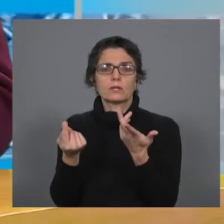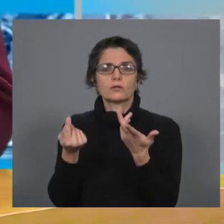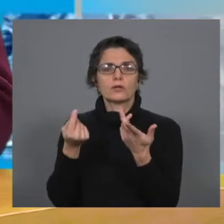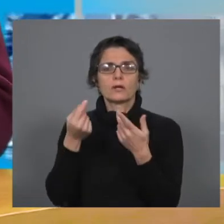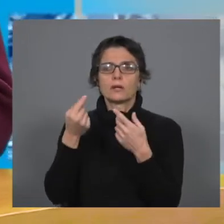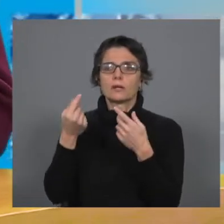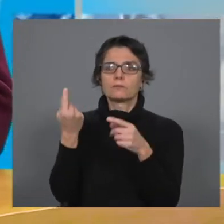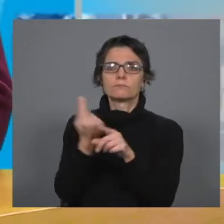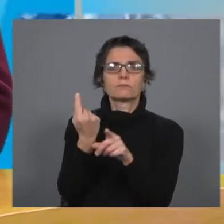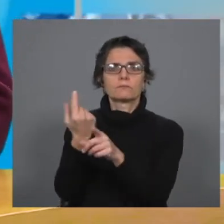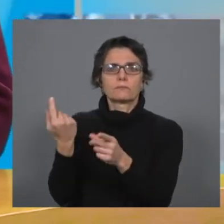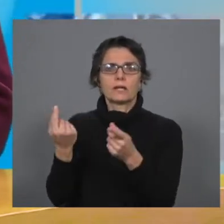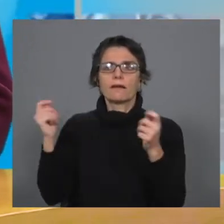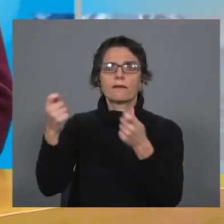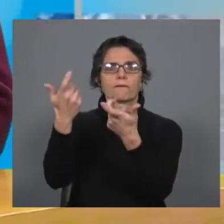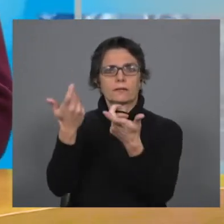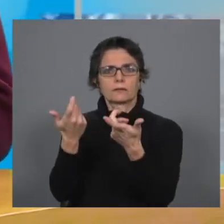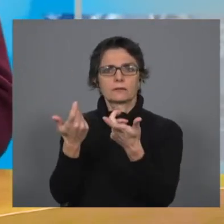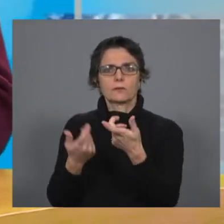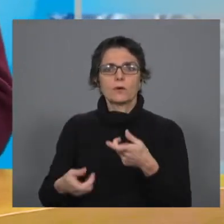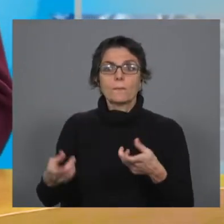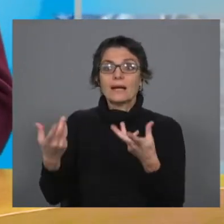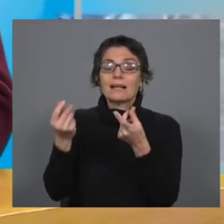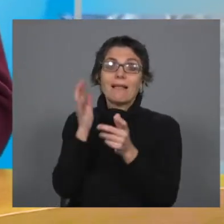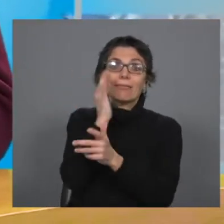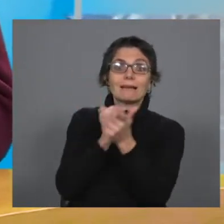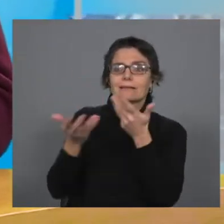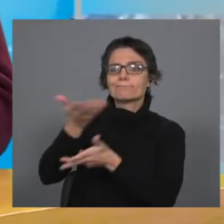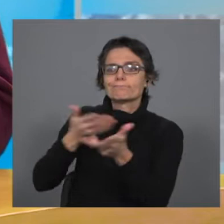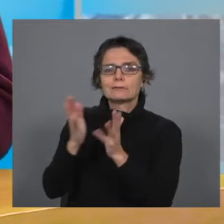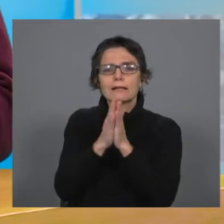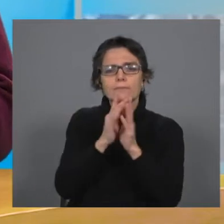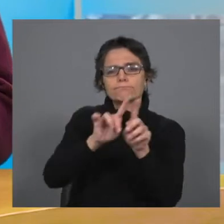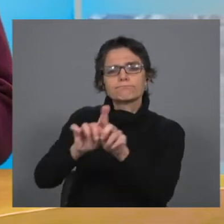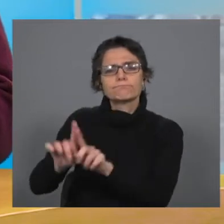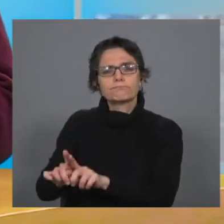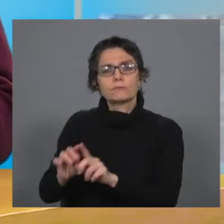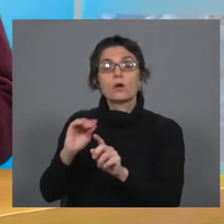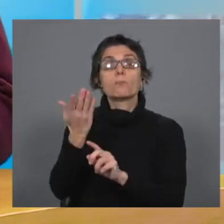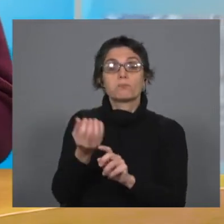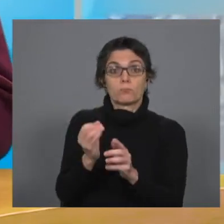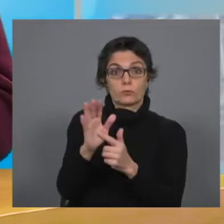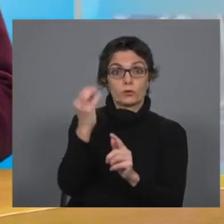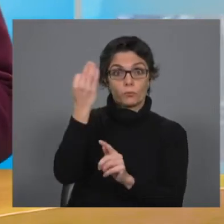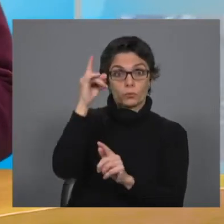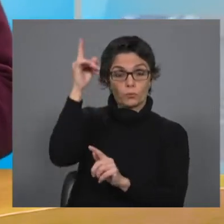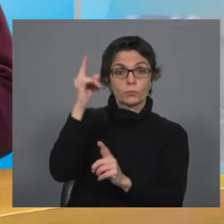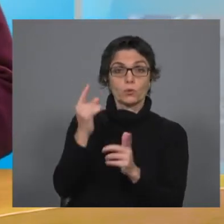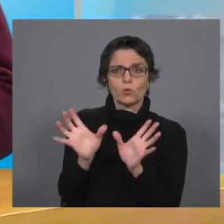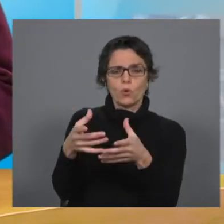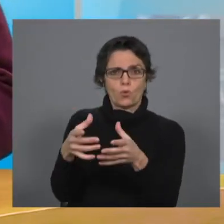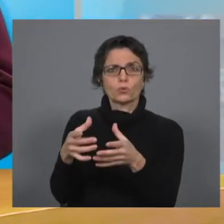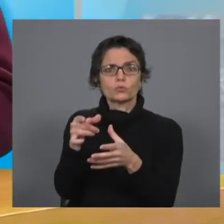itinerários, inclusive, de eventos ecuménicos que, por exemplo, acontecem no Porto, a partir de um grupo ecuménico muito ativo, que propõe